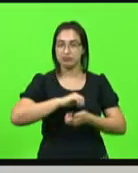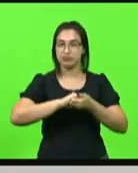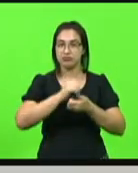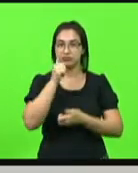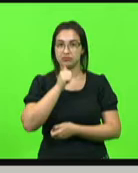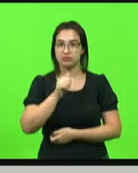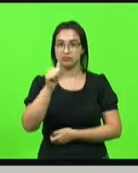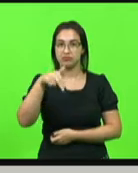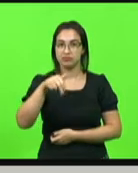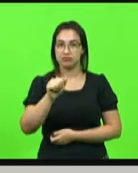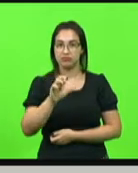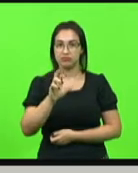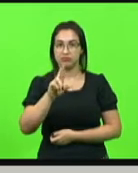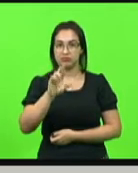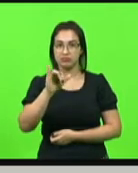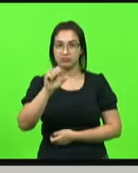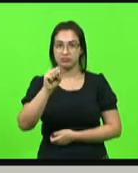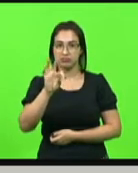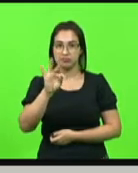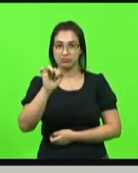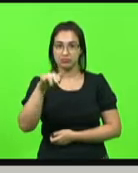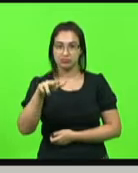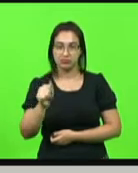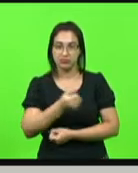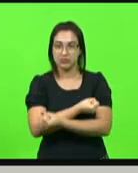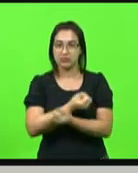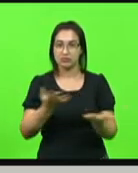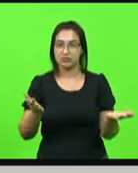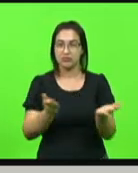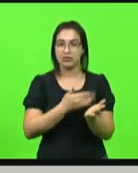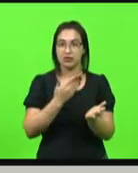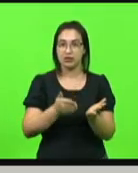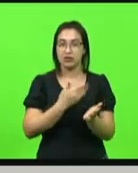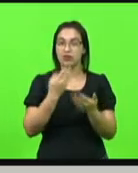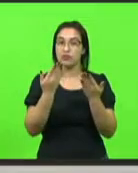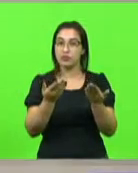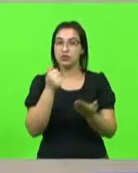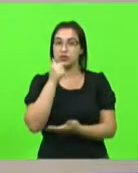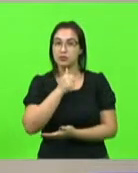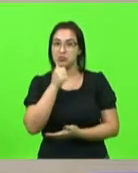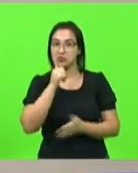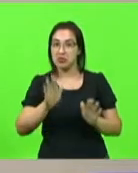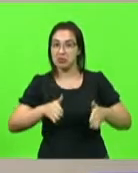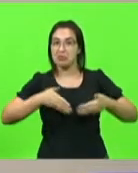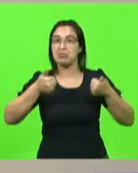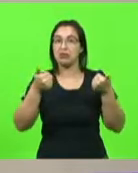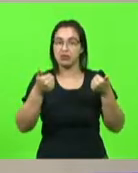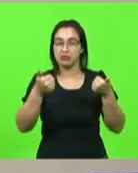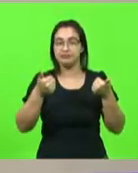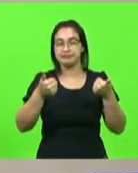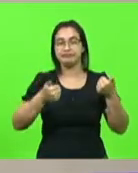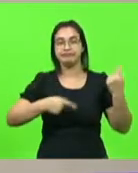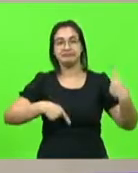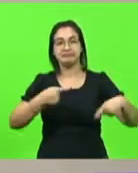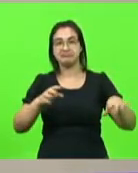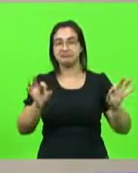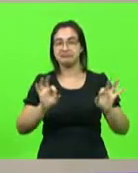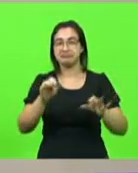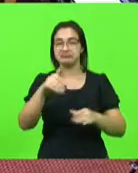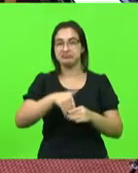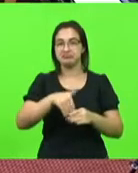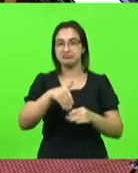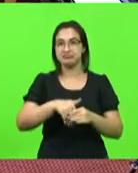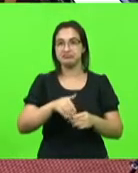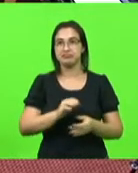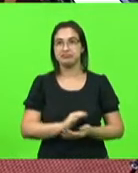Cristina Lavrati, pelo lançamento do livro Você Mulher Ainda Melhor, em discussão. Não havendo quem queira discutir, em